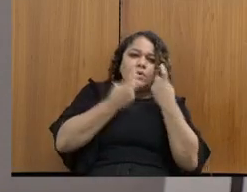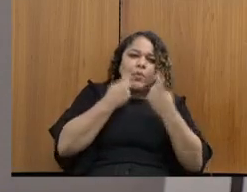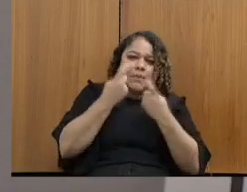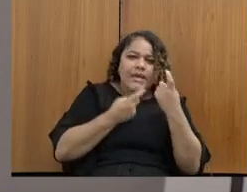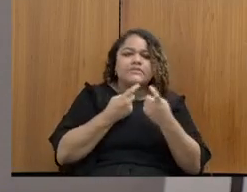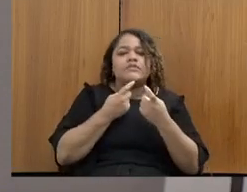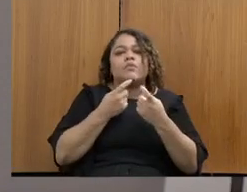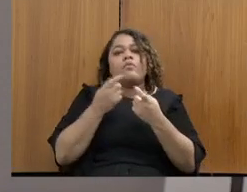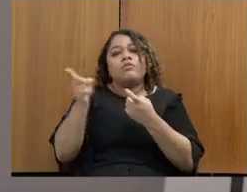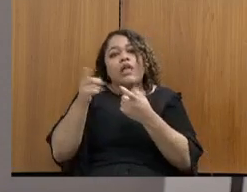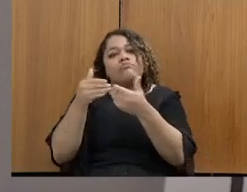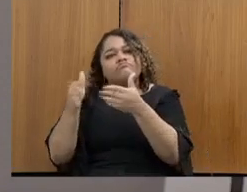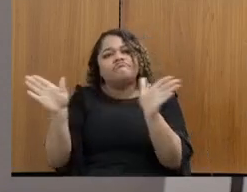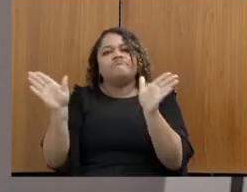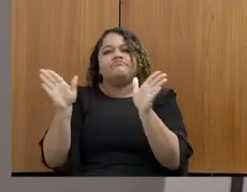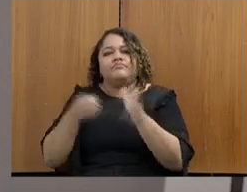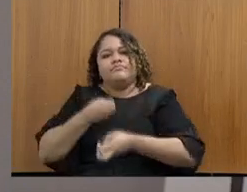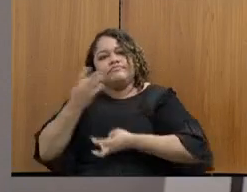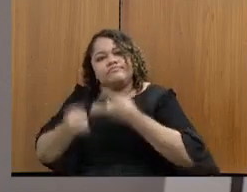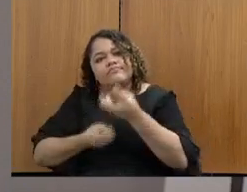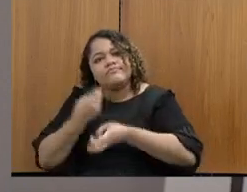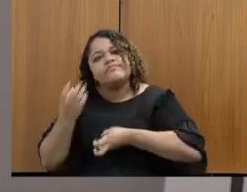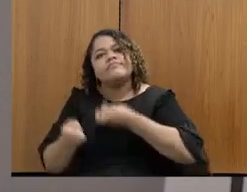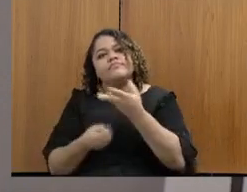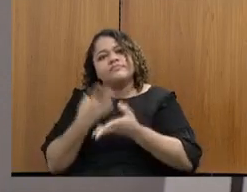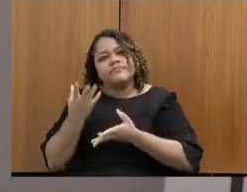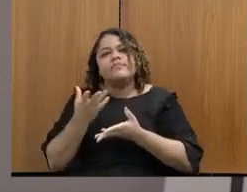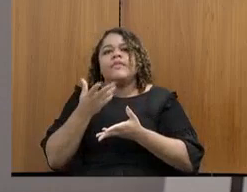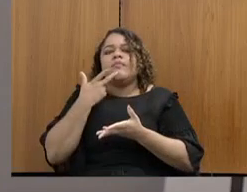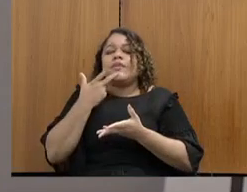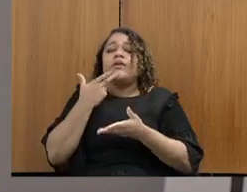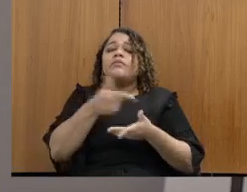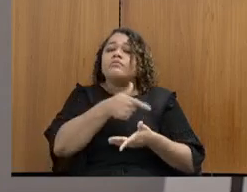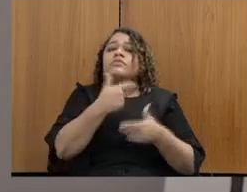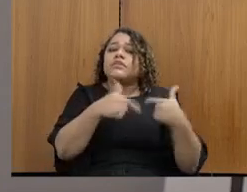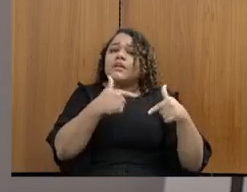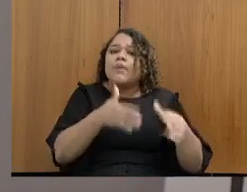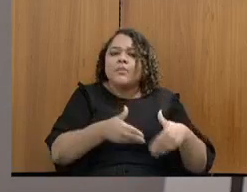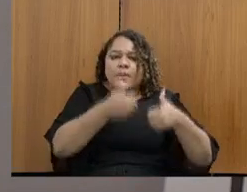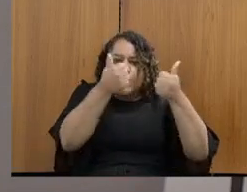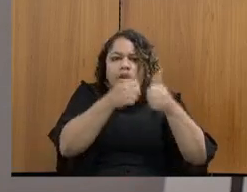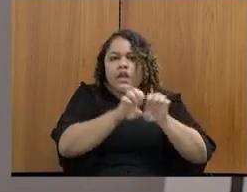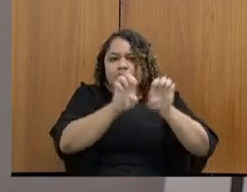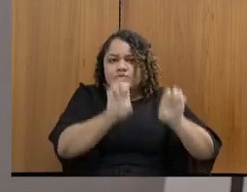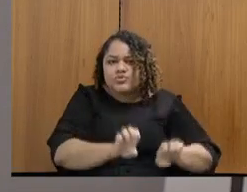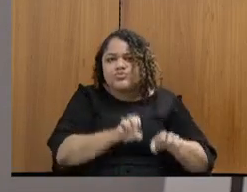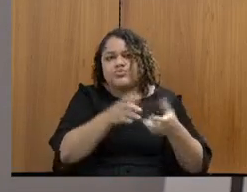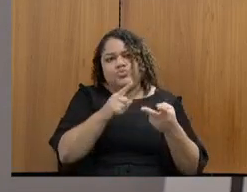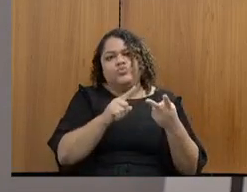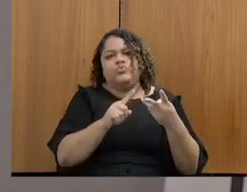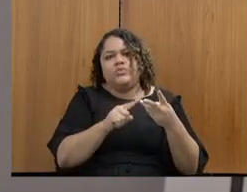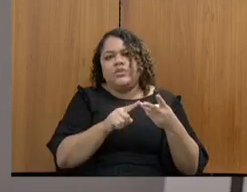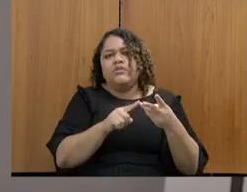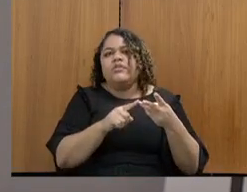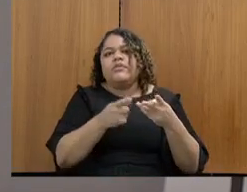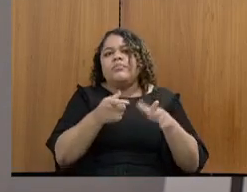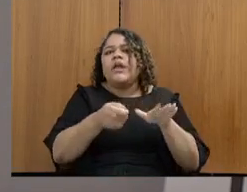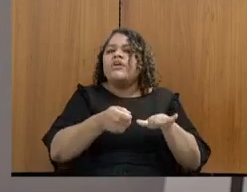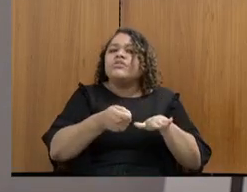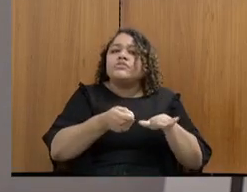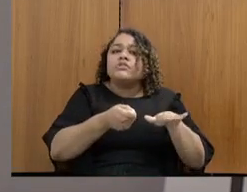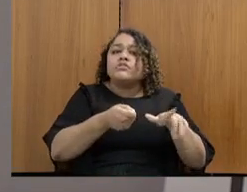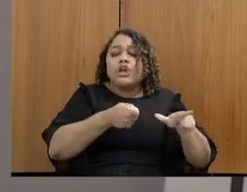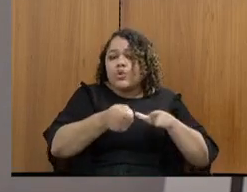diz respeito a melhoria né das condições de trabalho da infraestrutura da logística da nossa instituição é